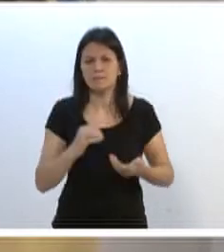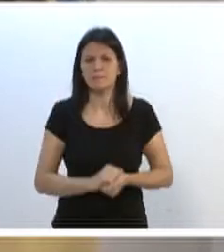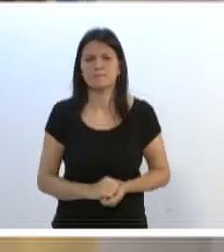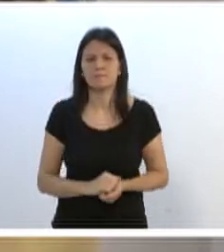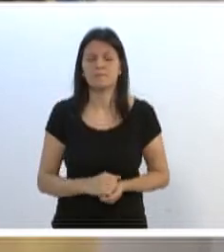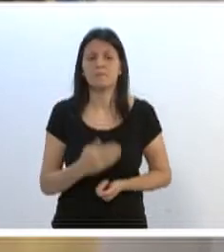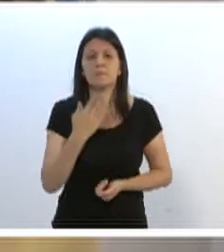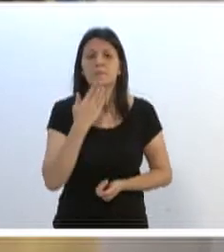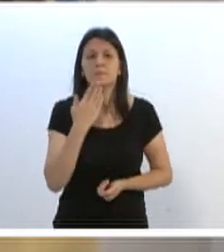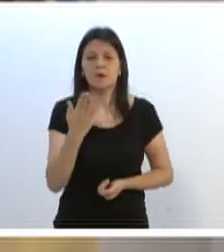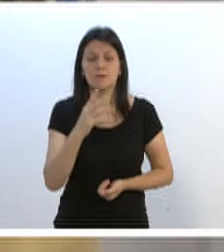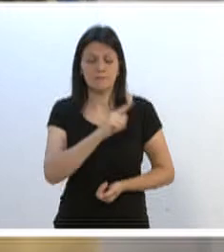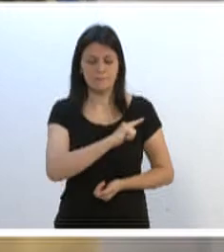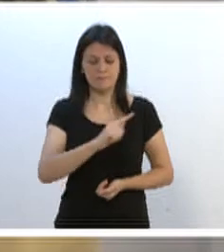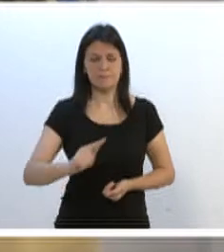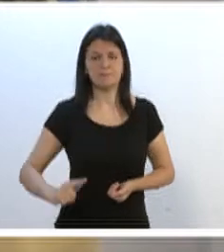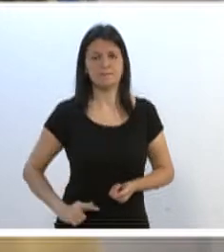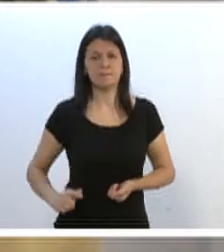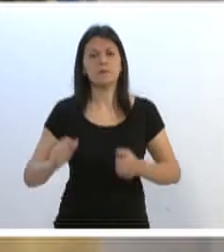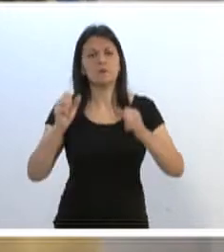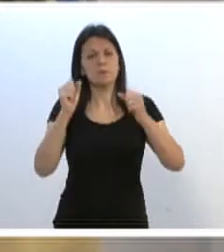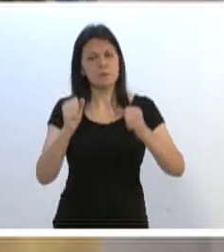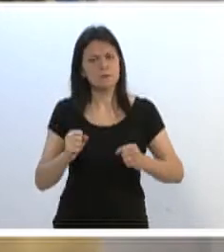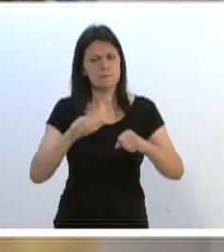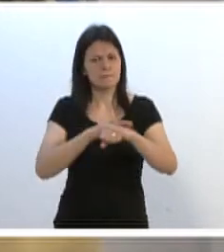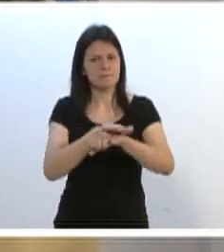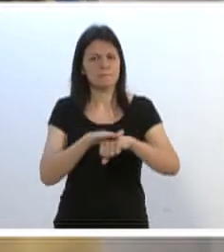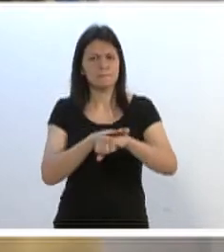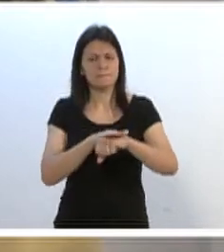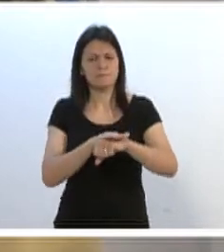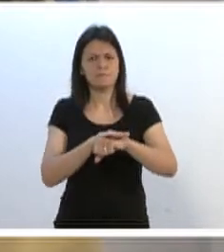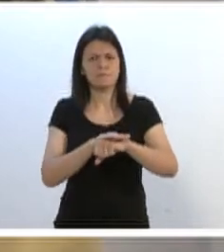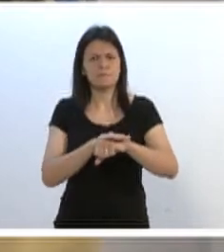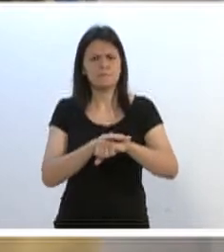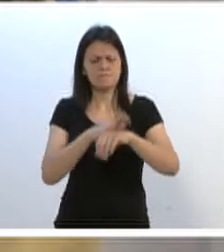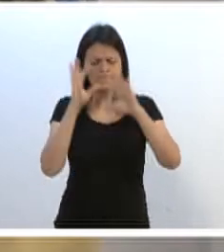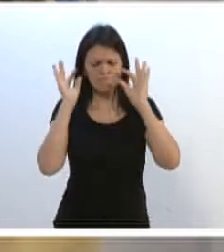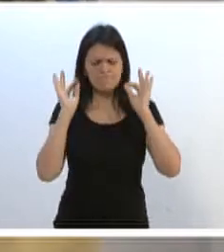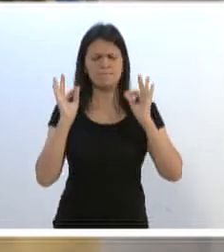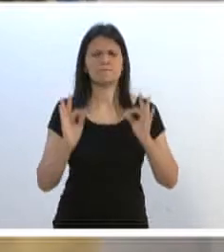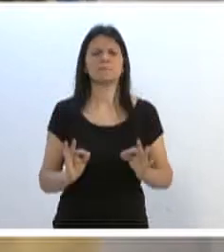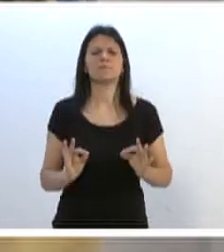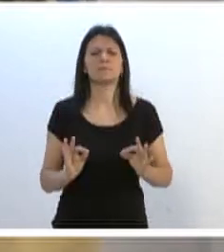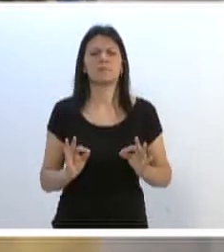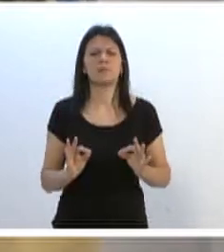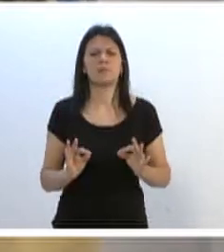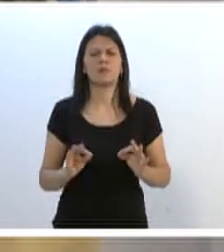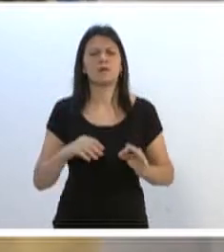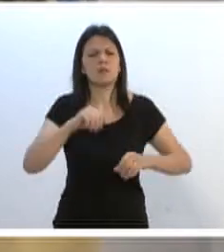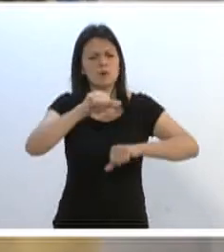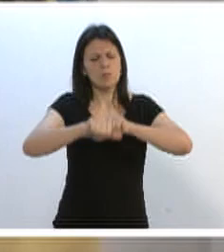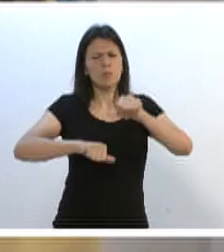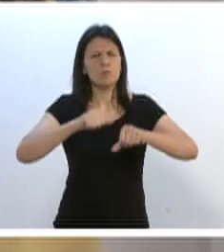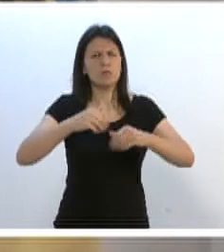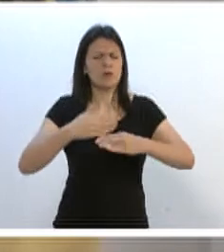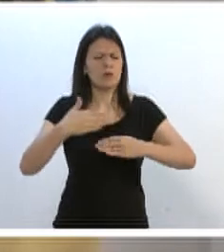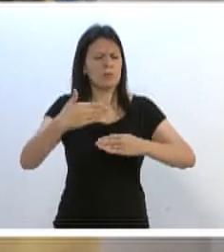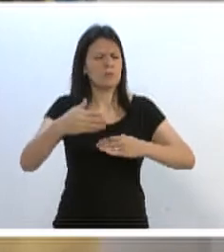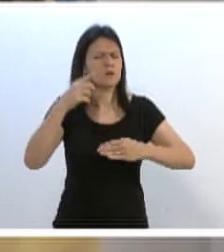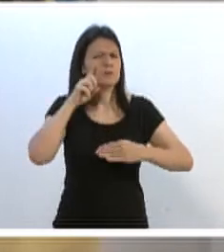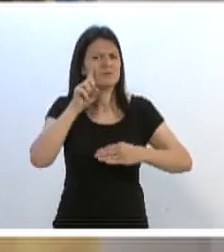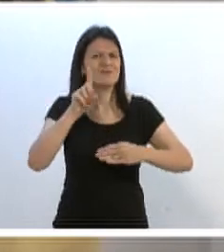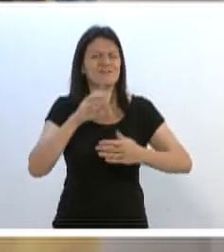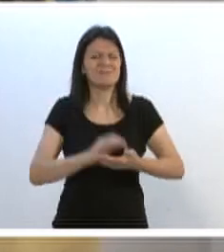solicito ao governo que possamos conversar, tenho convicção de que isso deva mudar nos próximos dias.